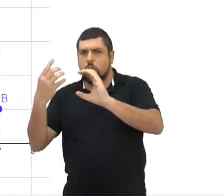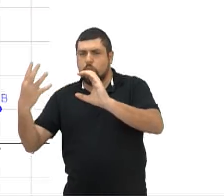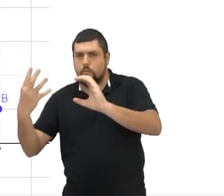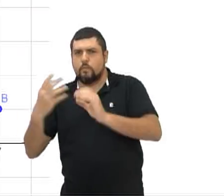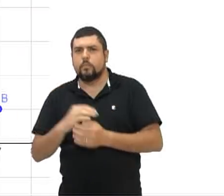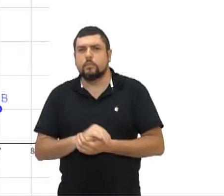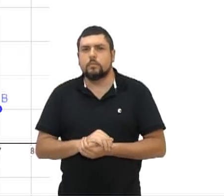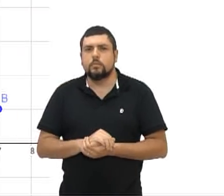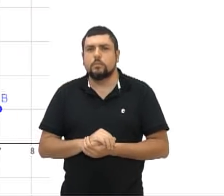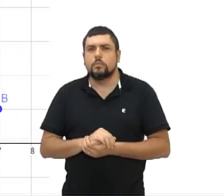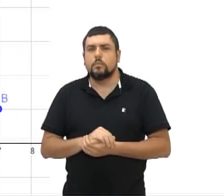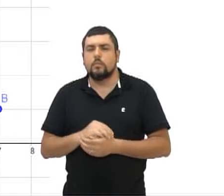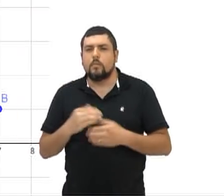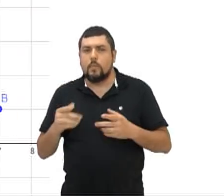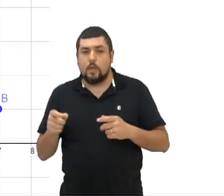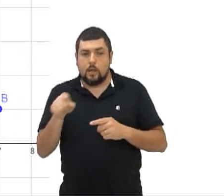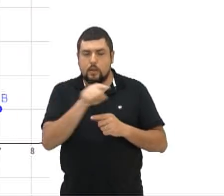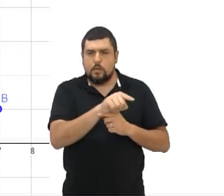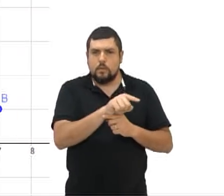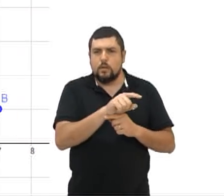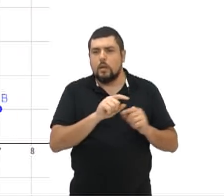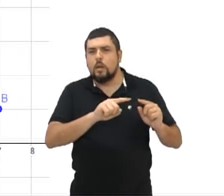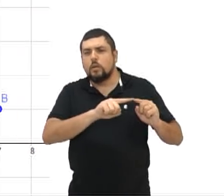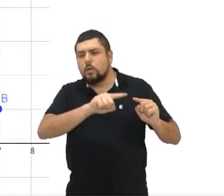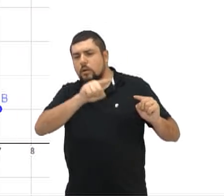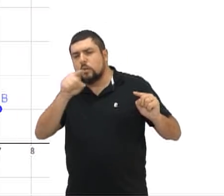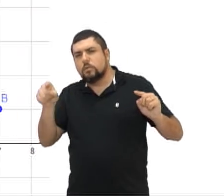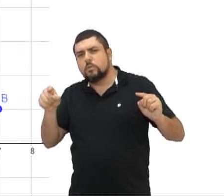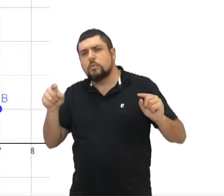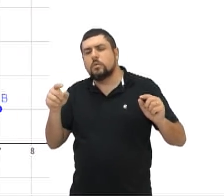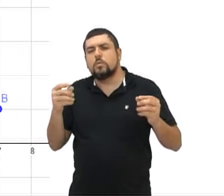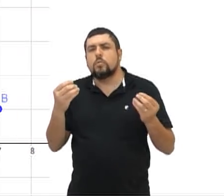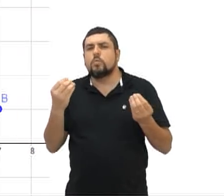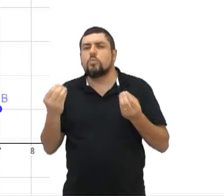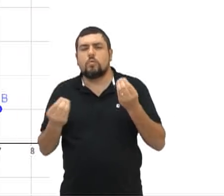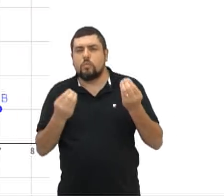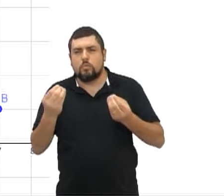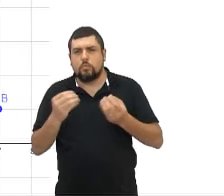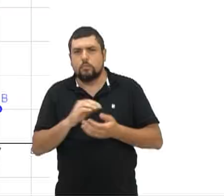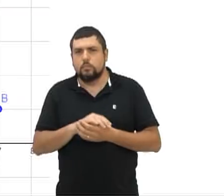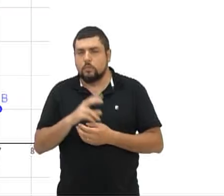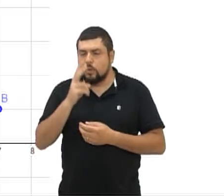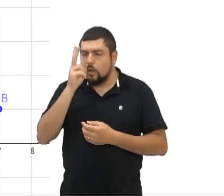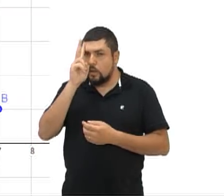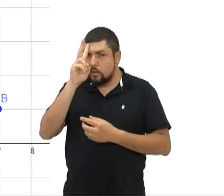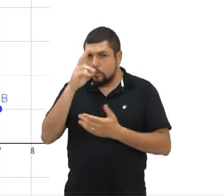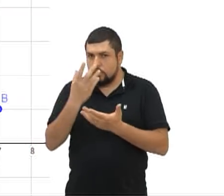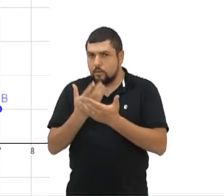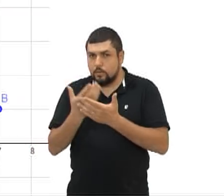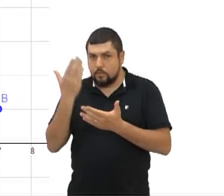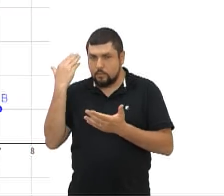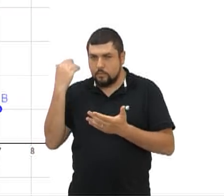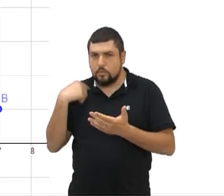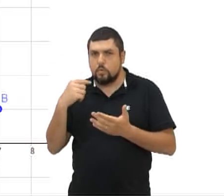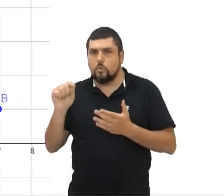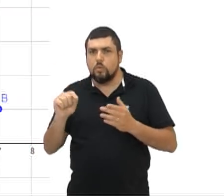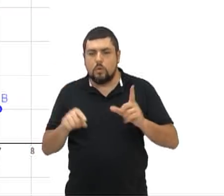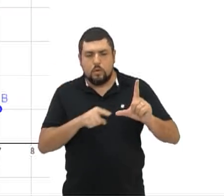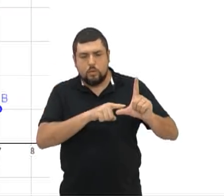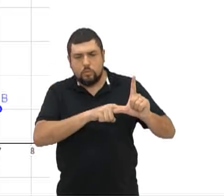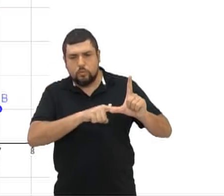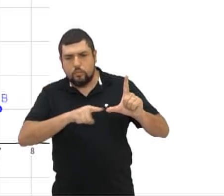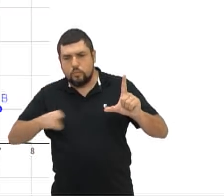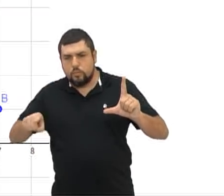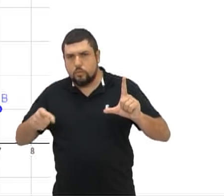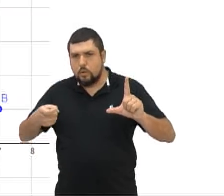deste outro triângulo. Tente identificar, lembrando aí que a gente falou na aula passada, o eixo X e